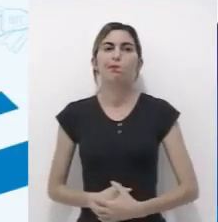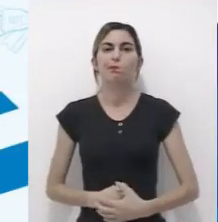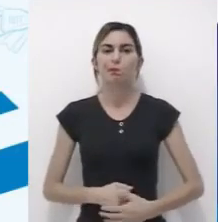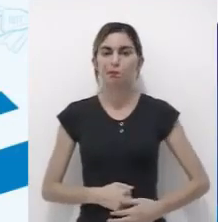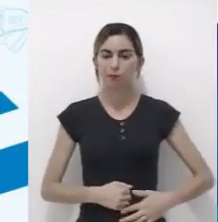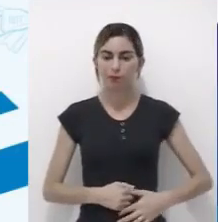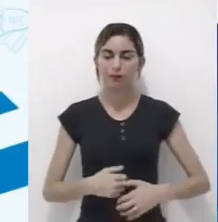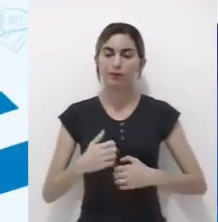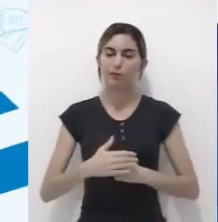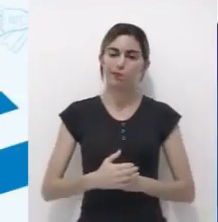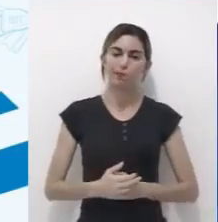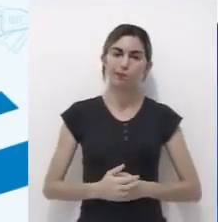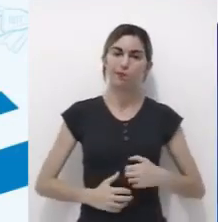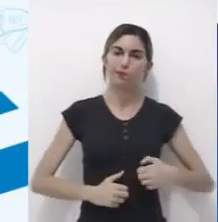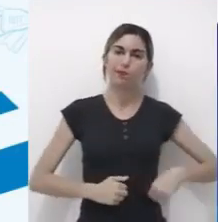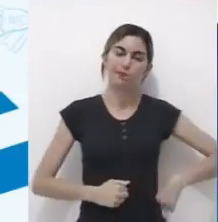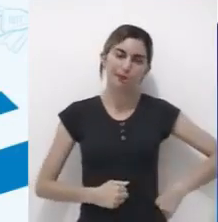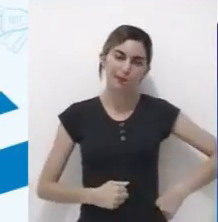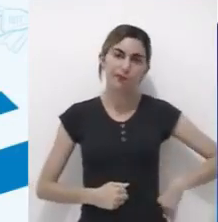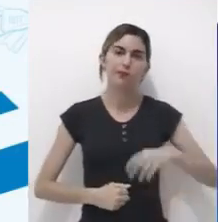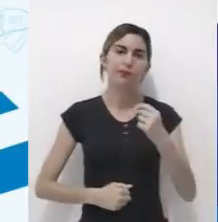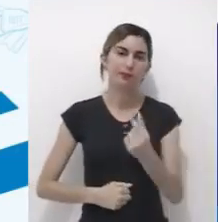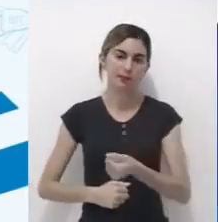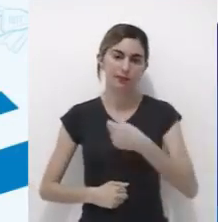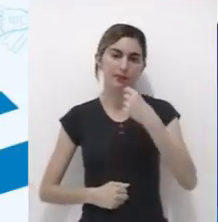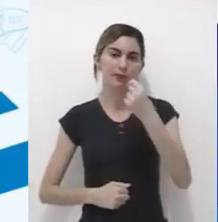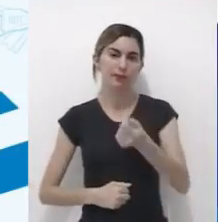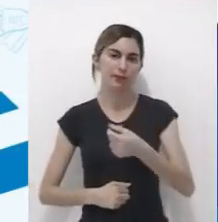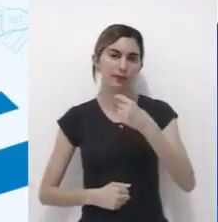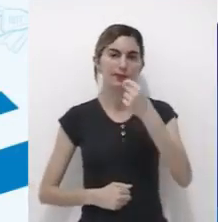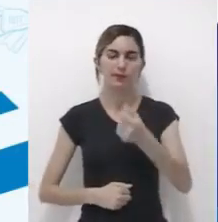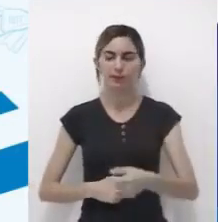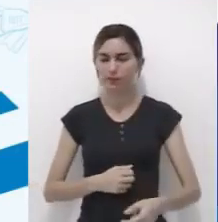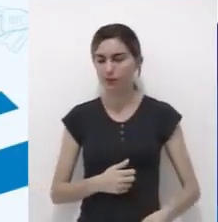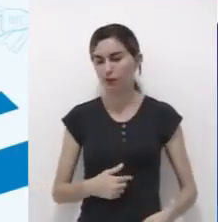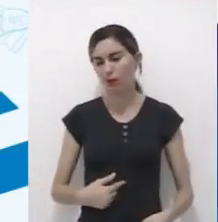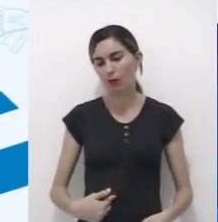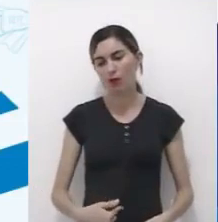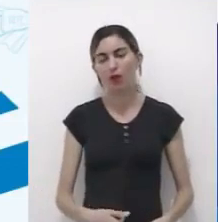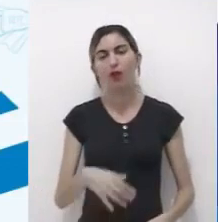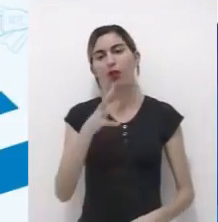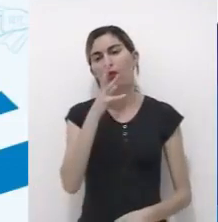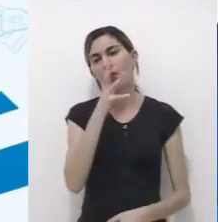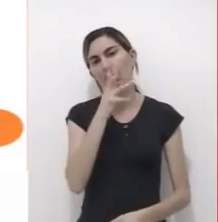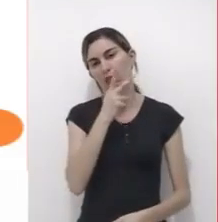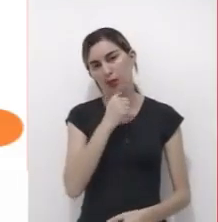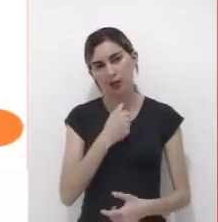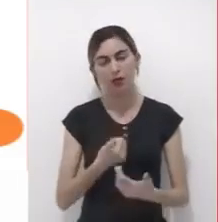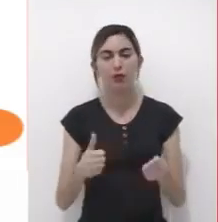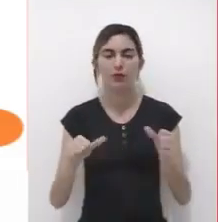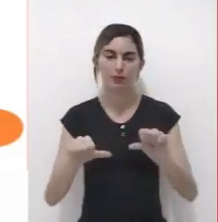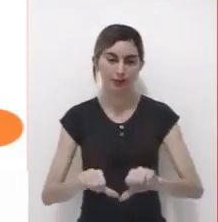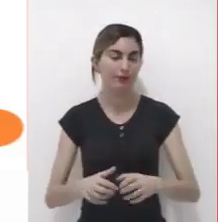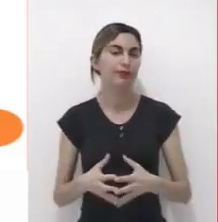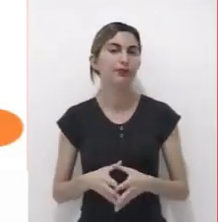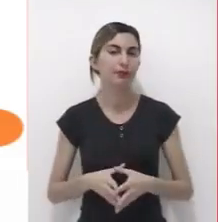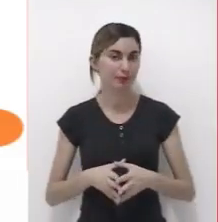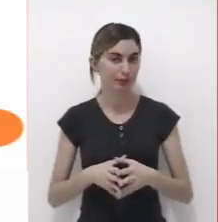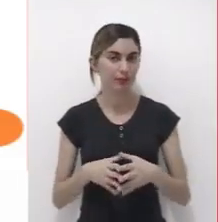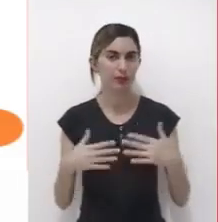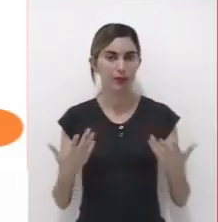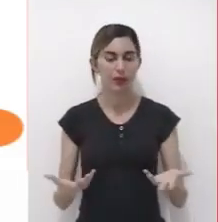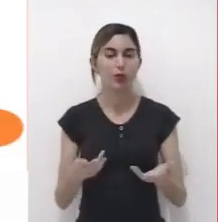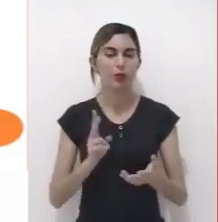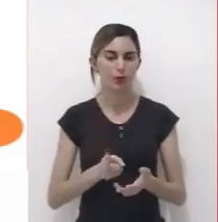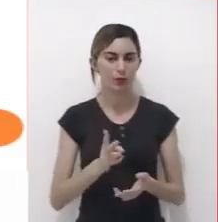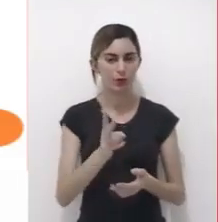no seu organismo durante uns 3, 5 dias e ali fazendo a digestão e só vai te fazer mal. Continuando aí